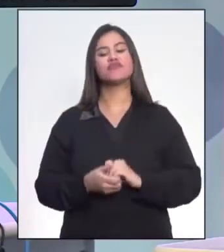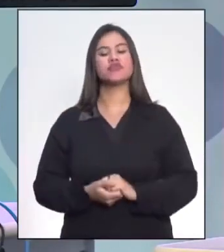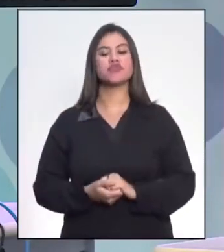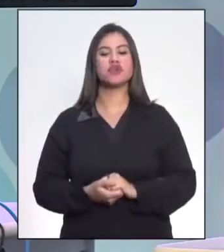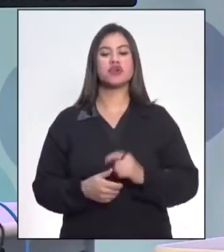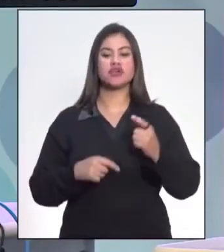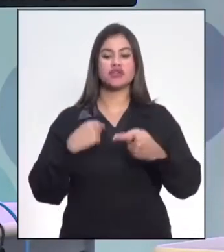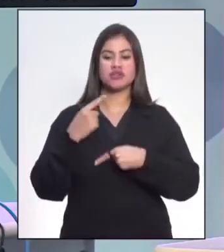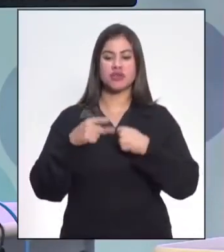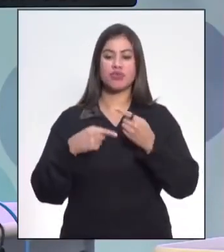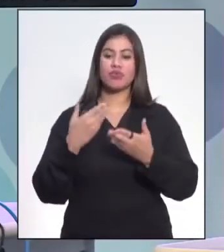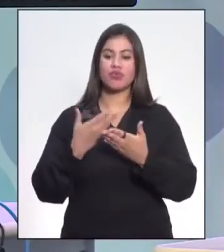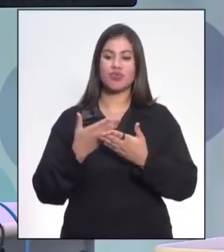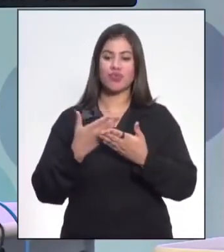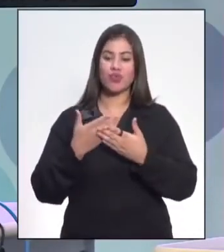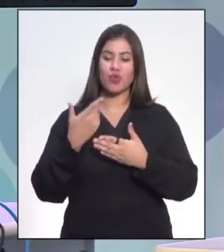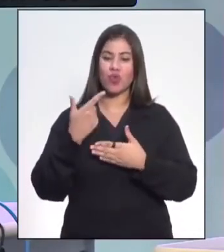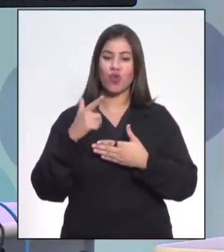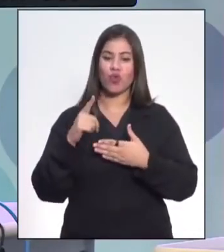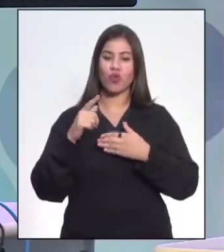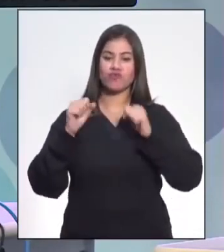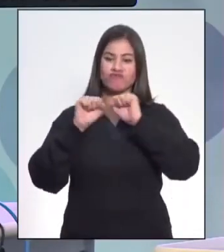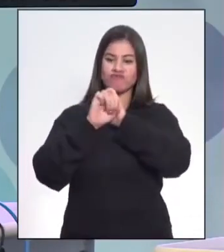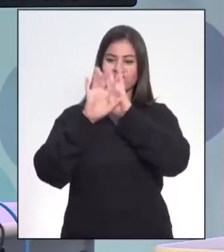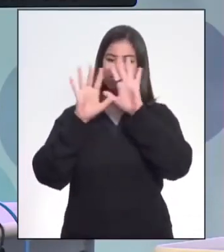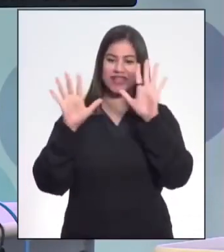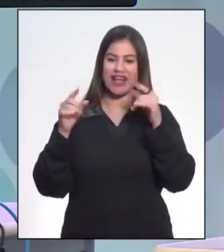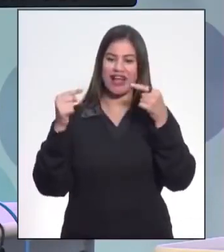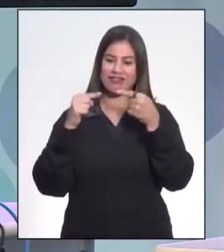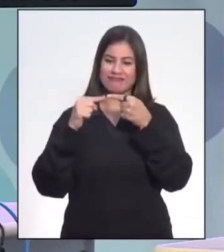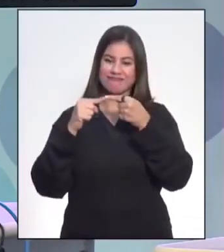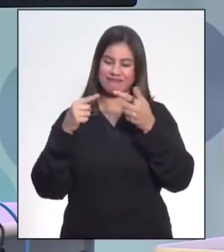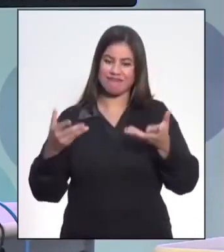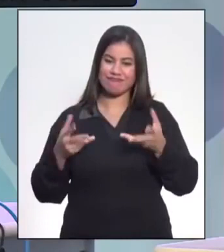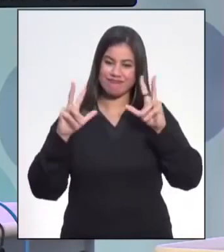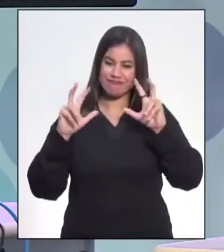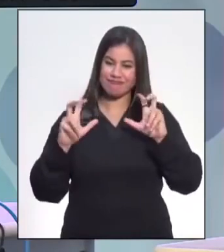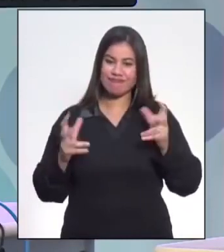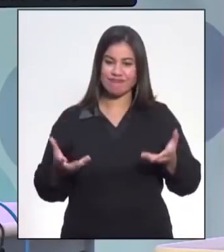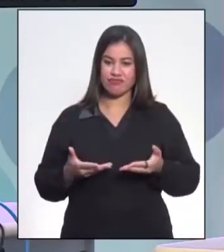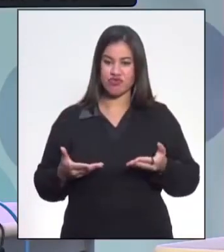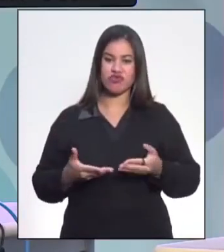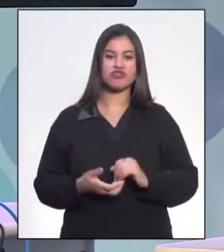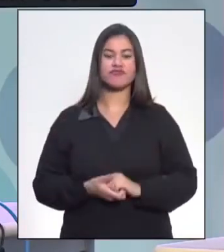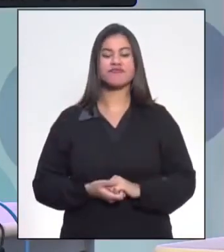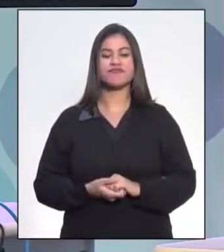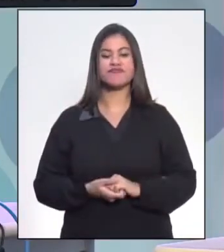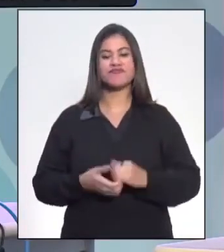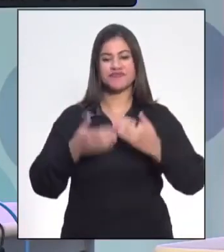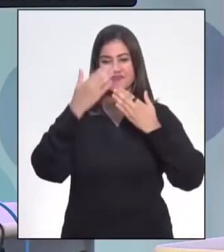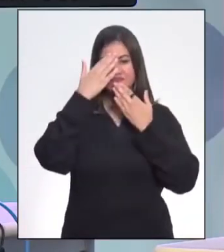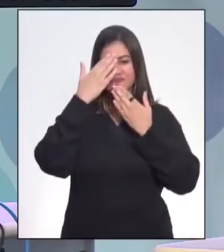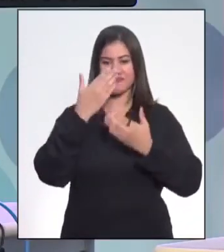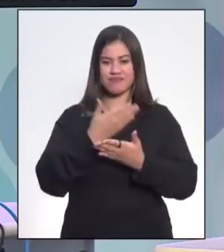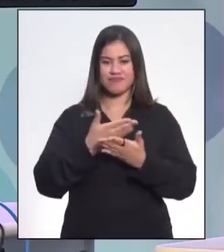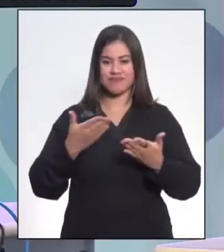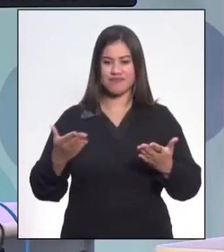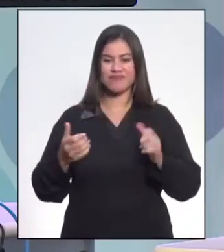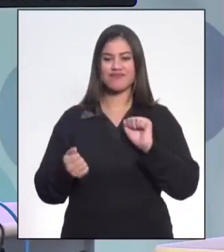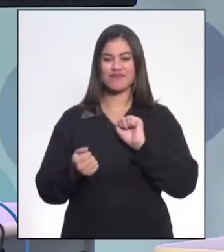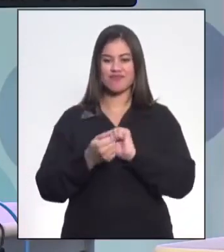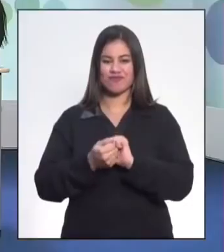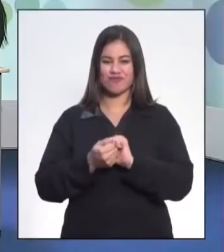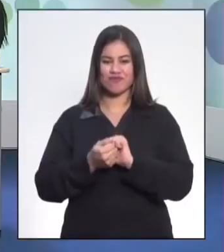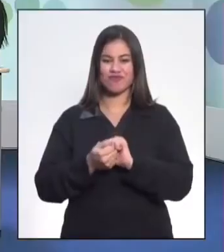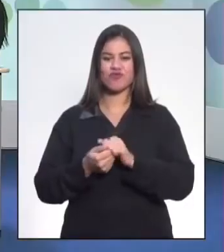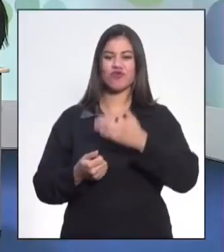aula a gente traz algum esclarecimento referente à aula de hoje, caso ficou alguma dúvida. Né? Agradecer a todos vocês pela participação da aula.